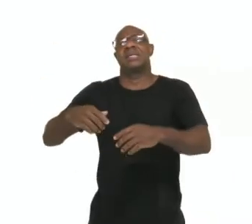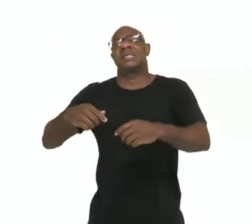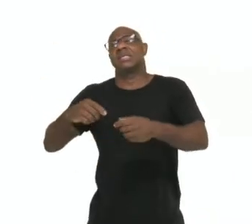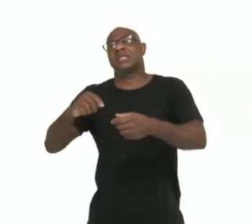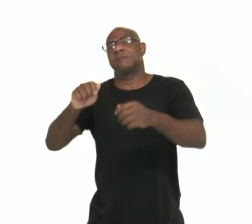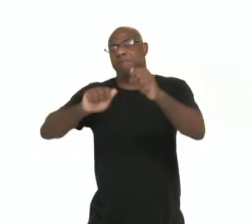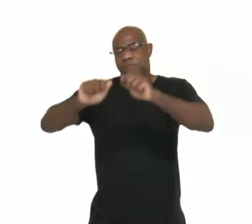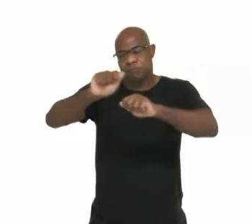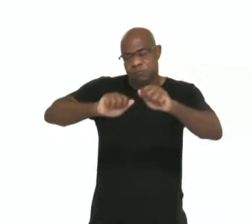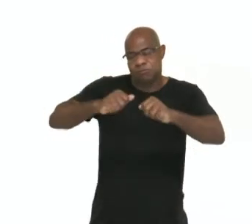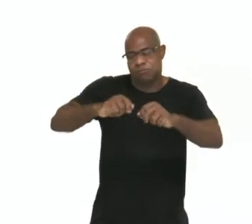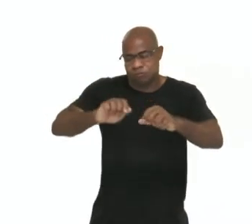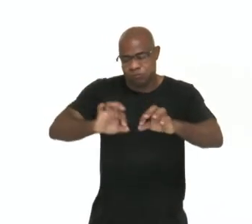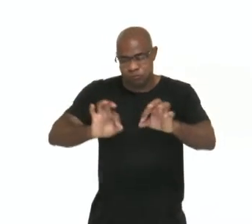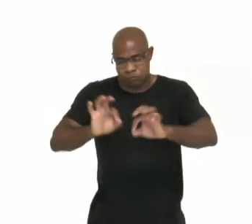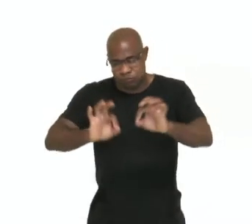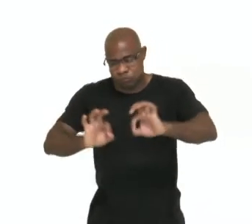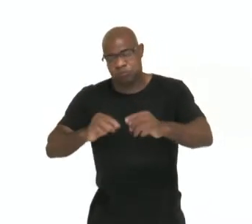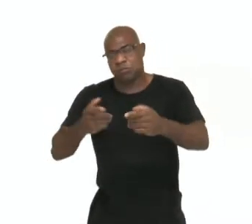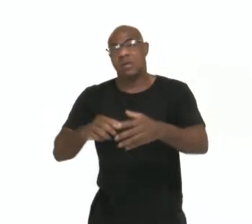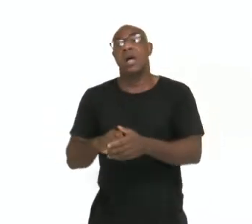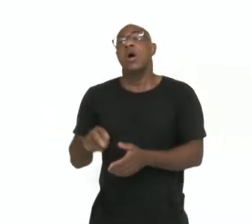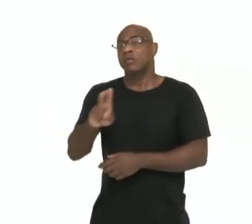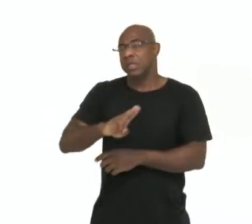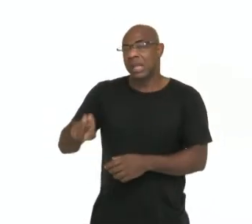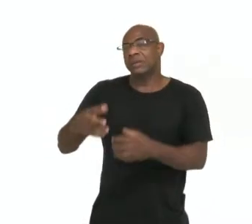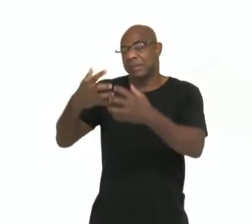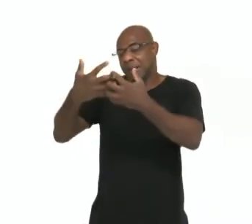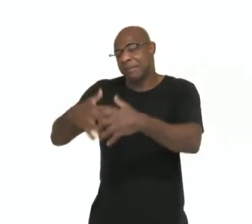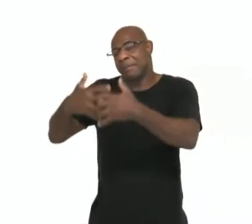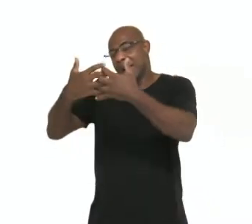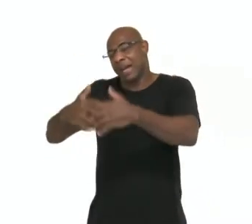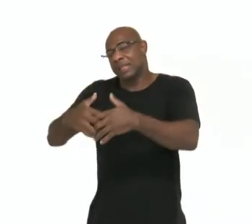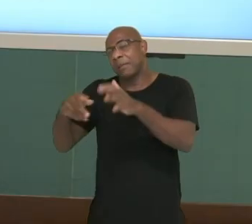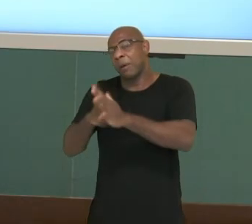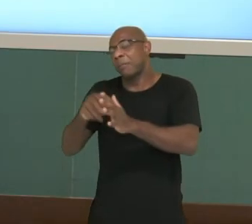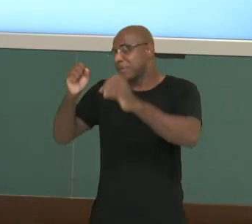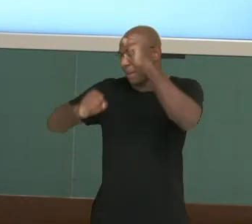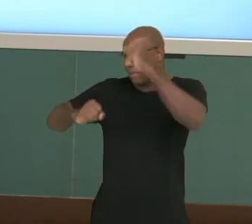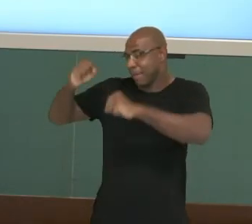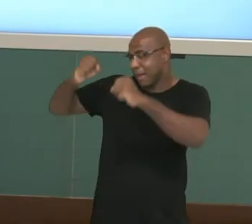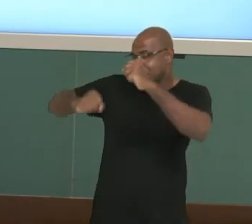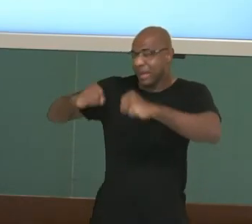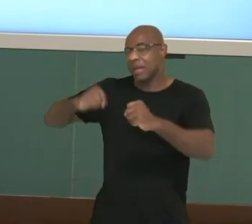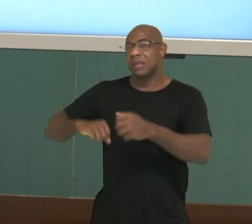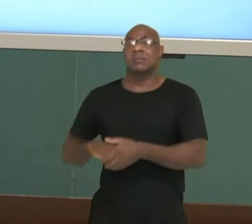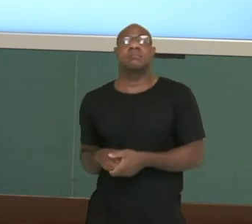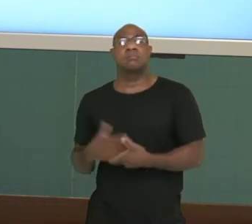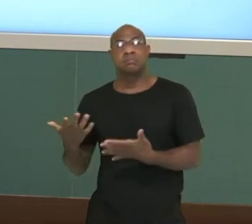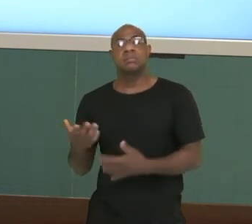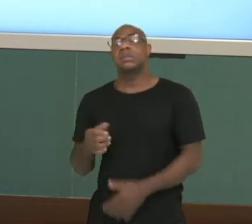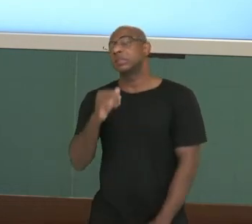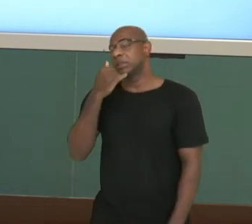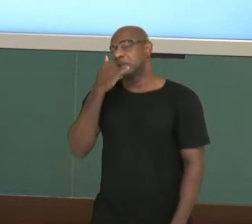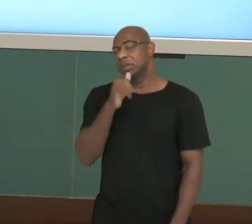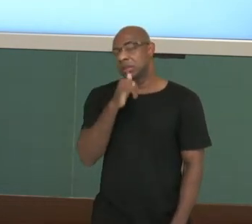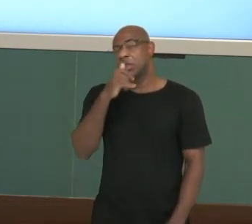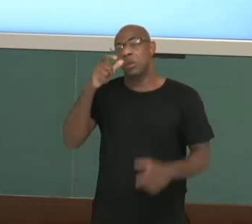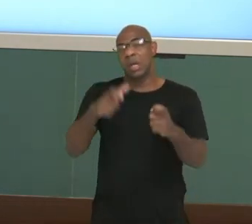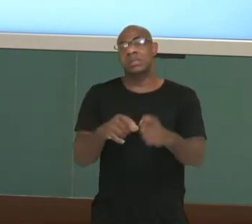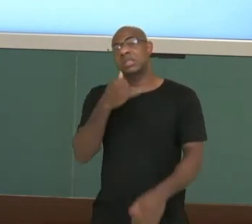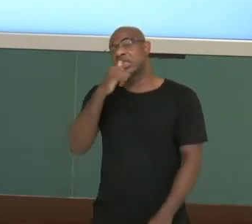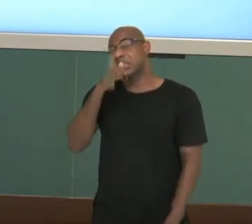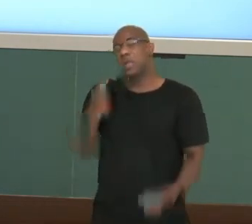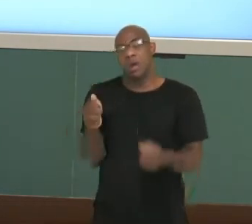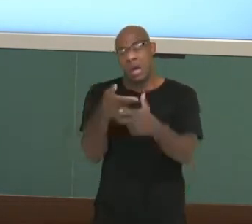parafinas, utilizados em maquinário industrial. Então a gente vai perceber que as fontes de energia, esses